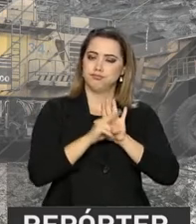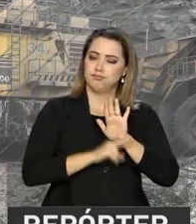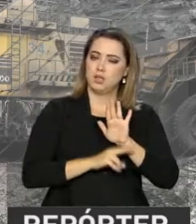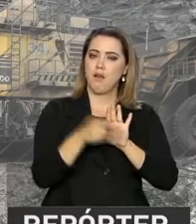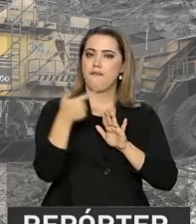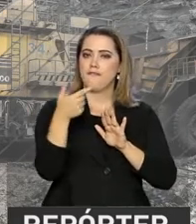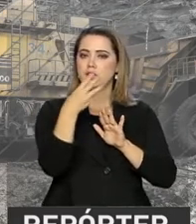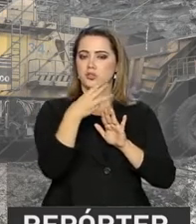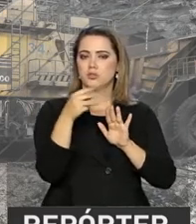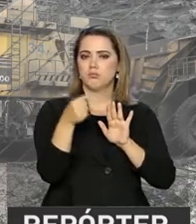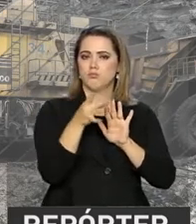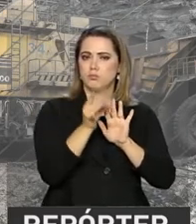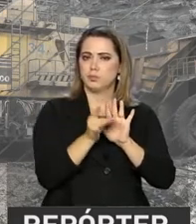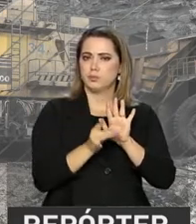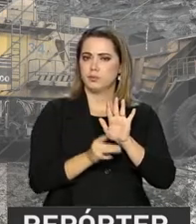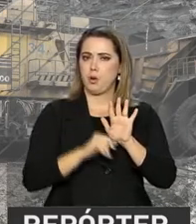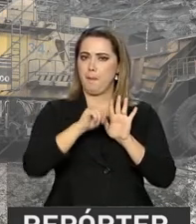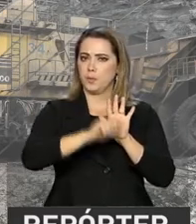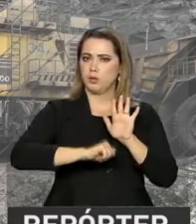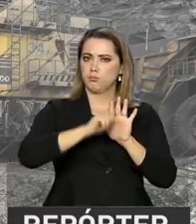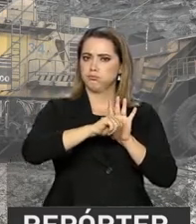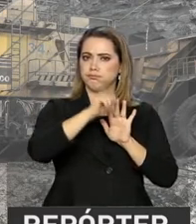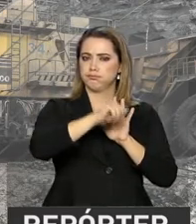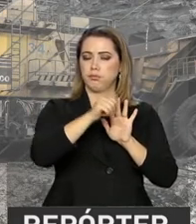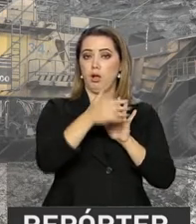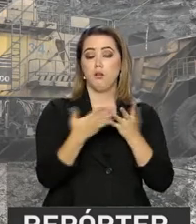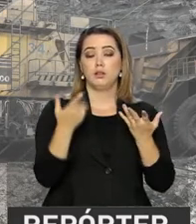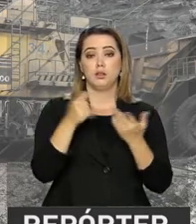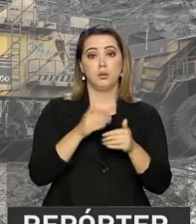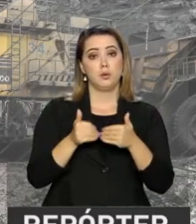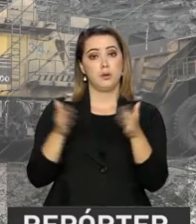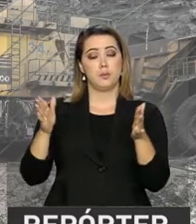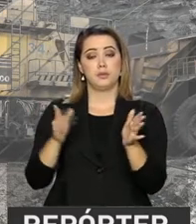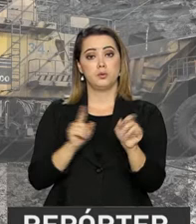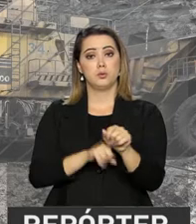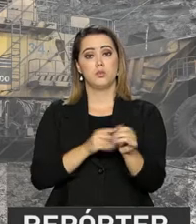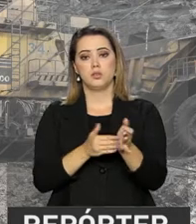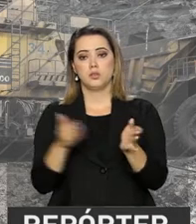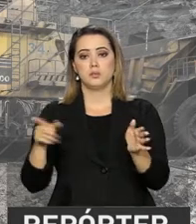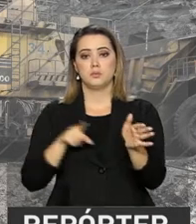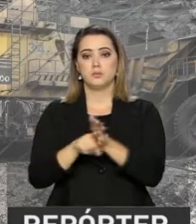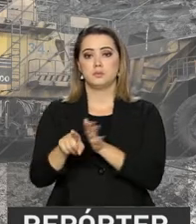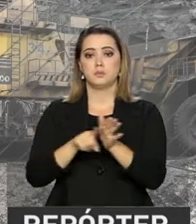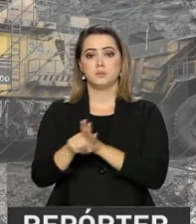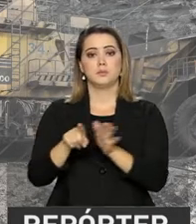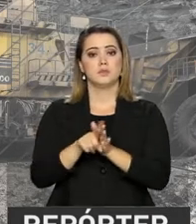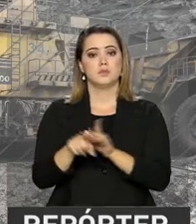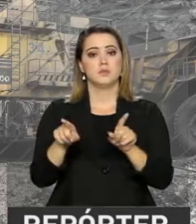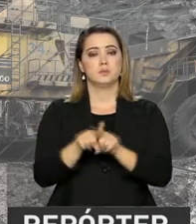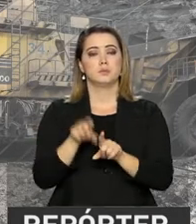pontos vão ser modificados entre eles o que amplia o prazo para realização de pesquisa